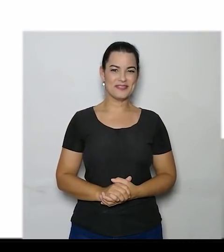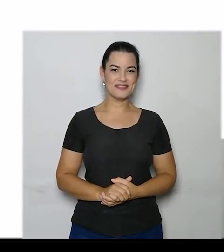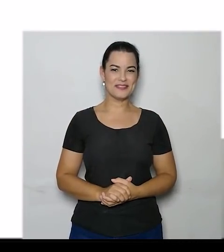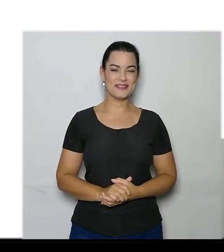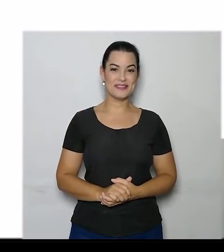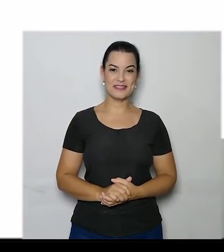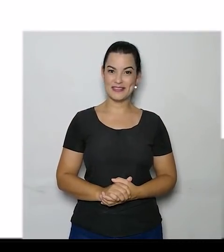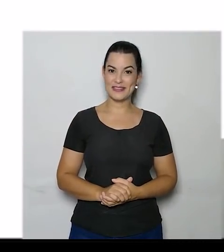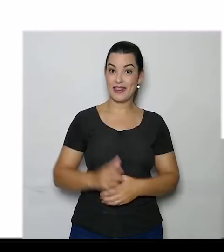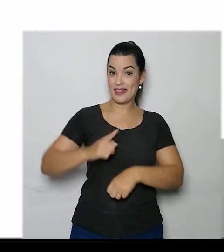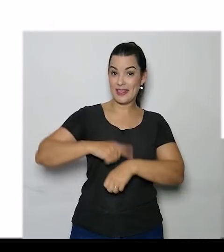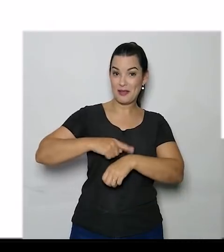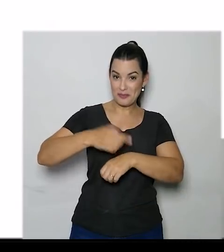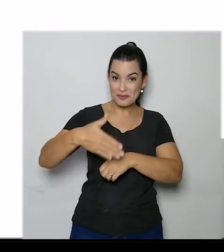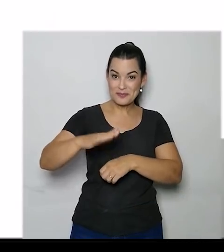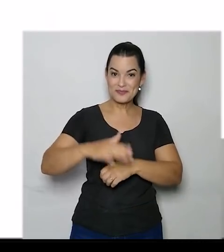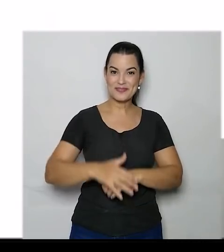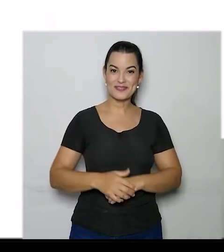para vocês.